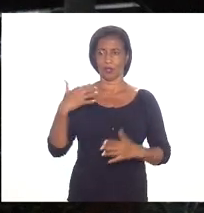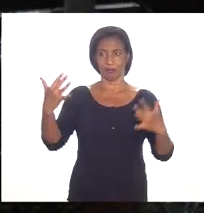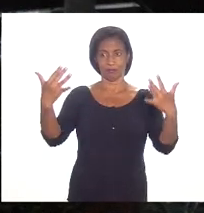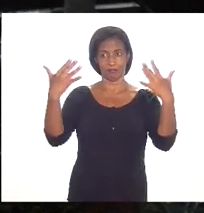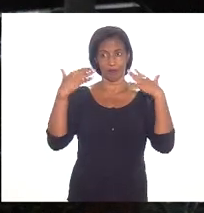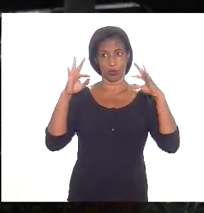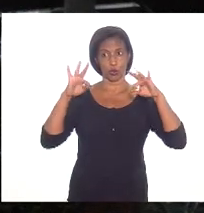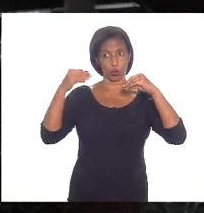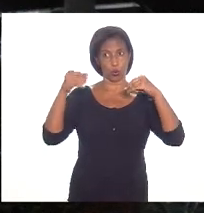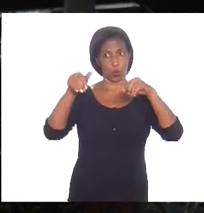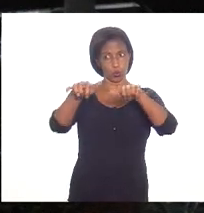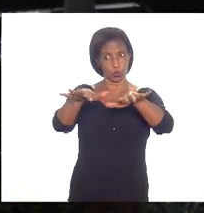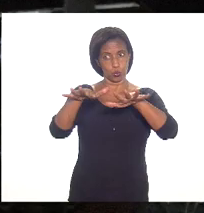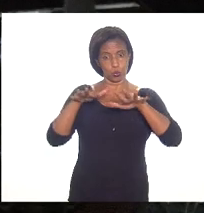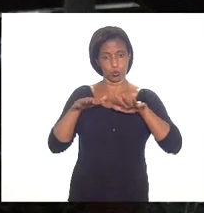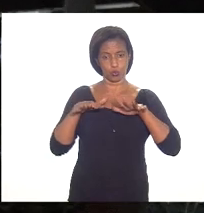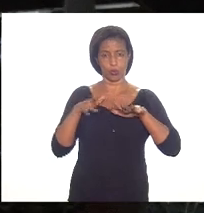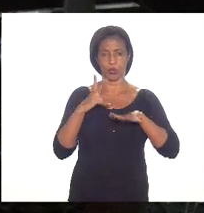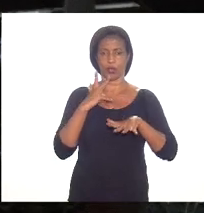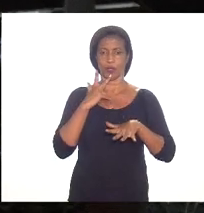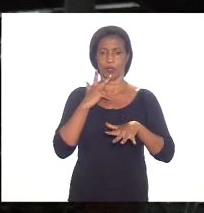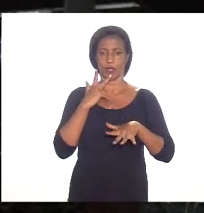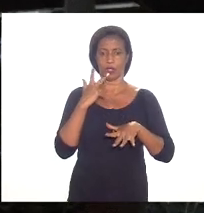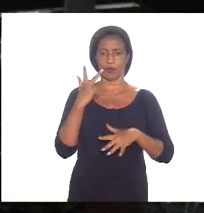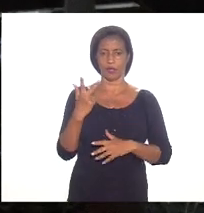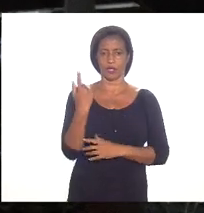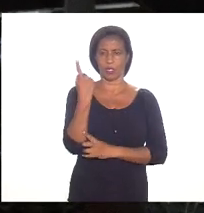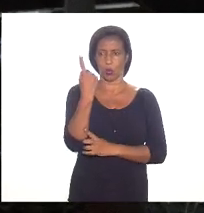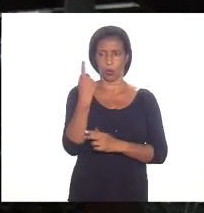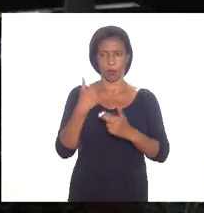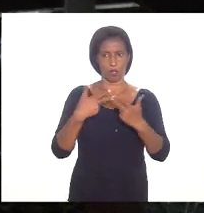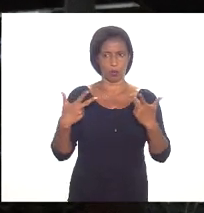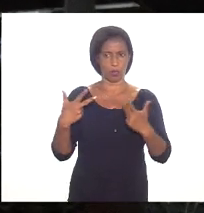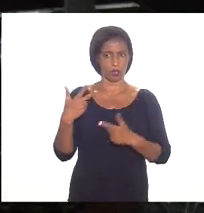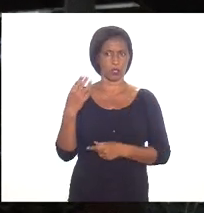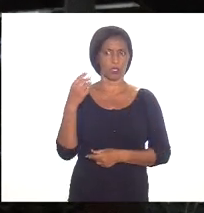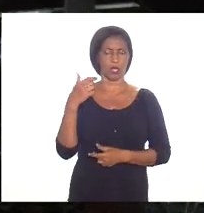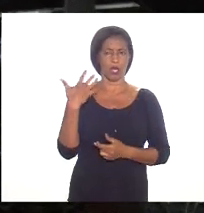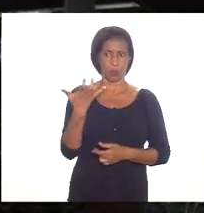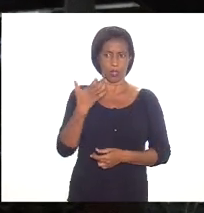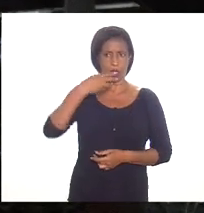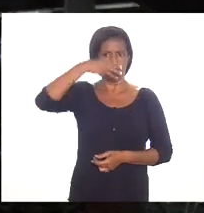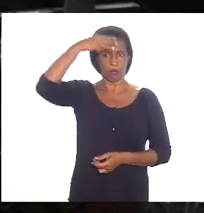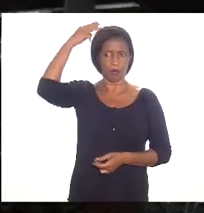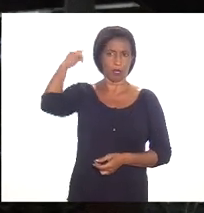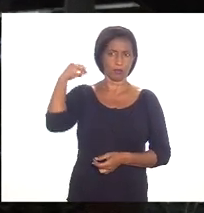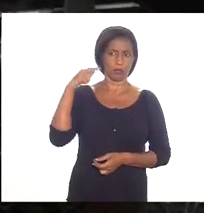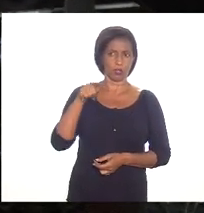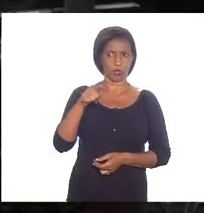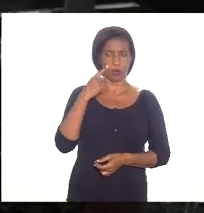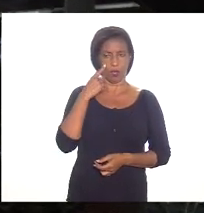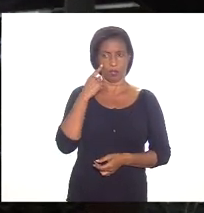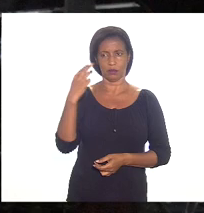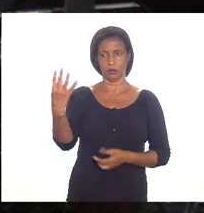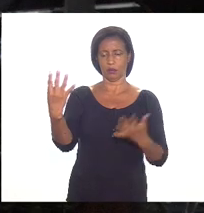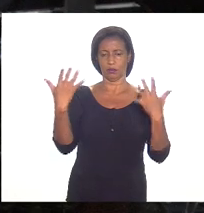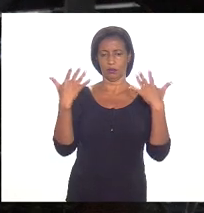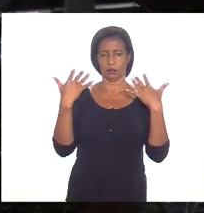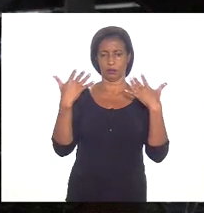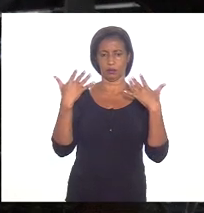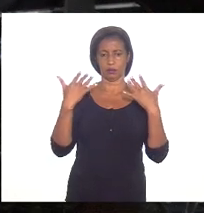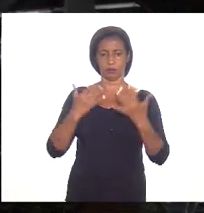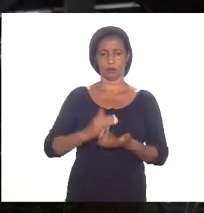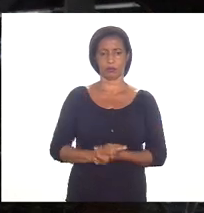plenário que estamos... Eu quero fazer uma coisa aqui, quero que o Márcio Pacheco esteja no plenário.